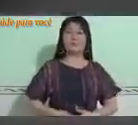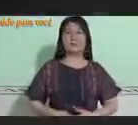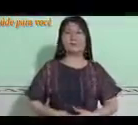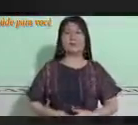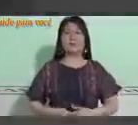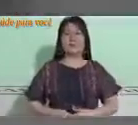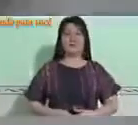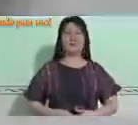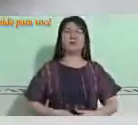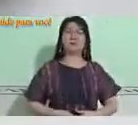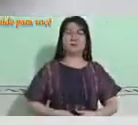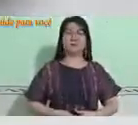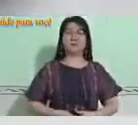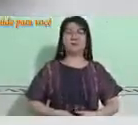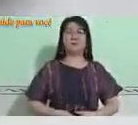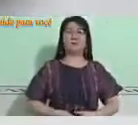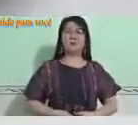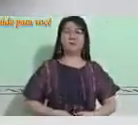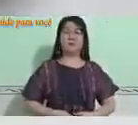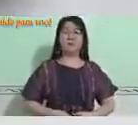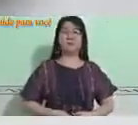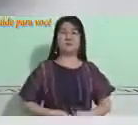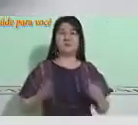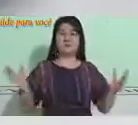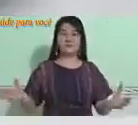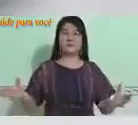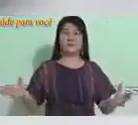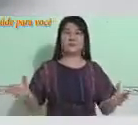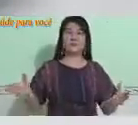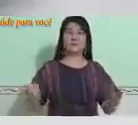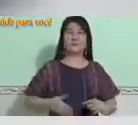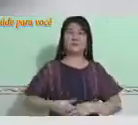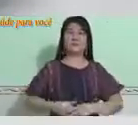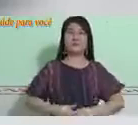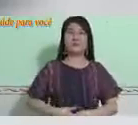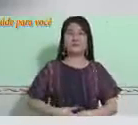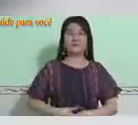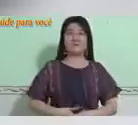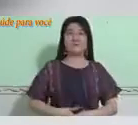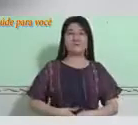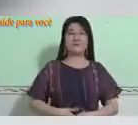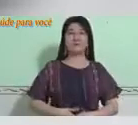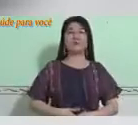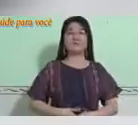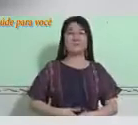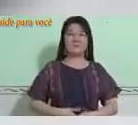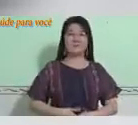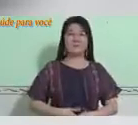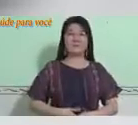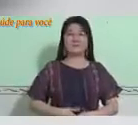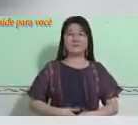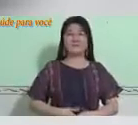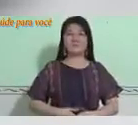Outros sintomas podem ser dor intensa, vírgula, febre e calafrios. O que fazer? Dois pontos. A epididimite precisa ser